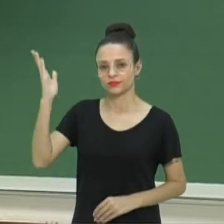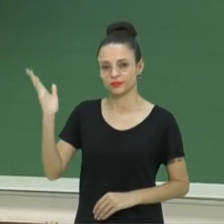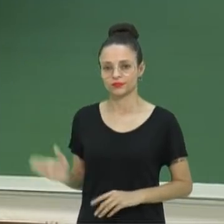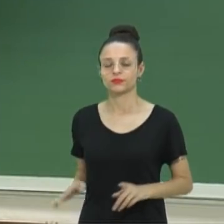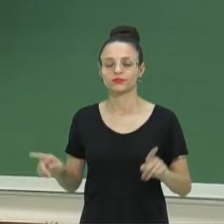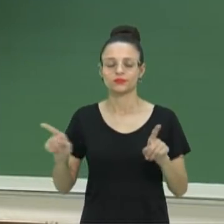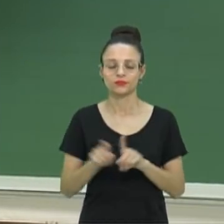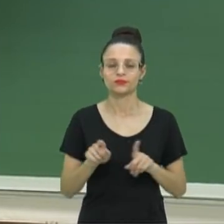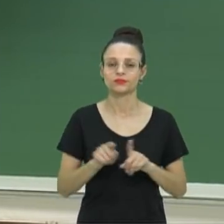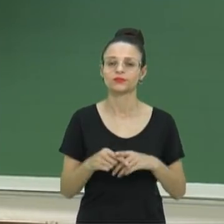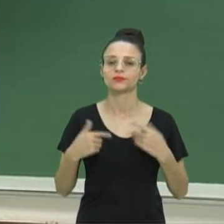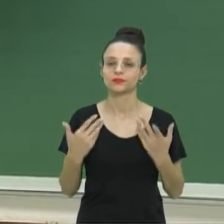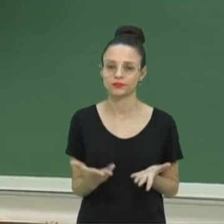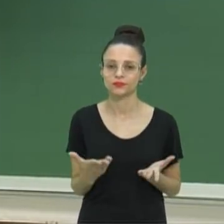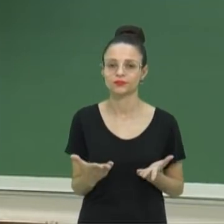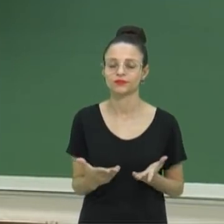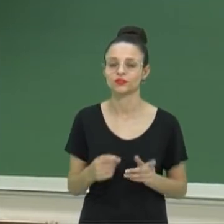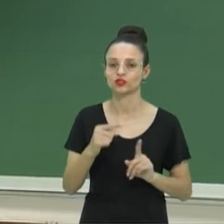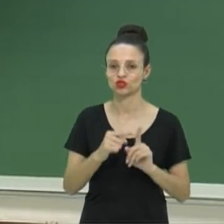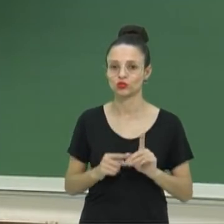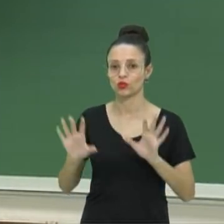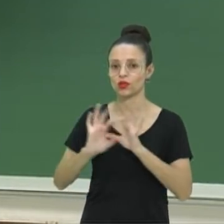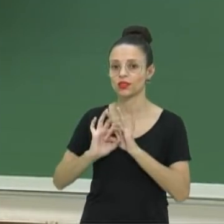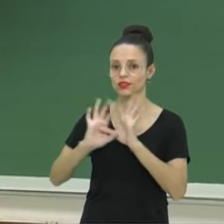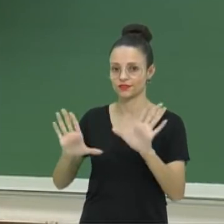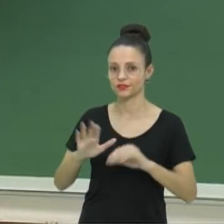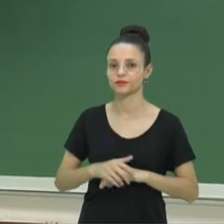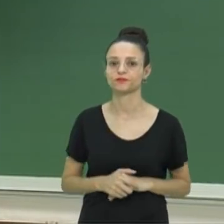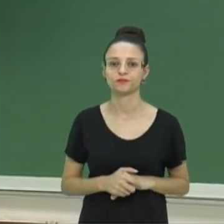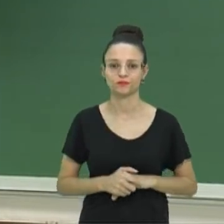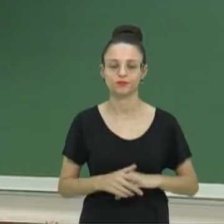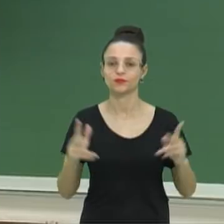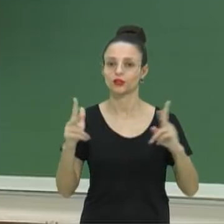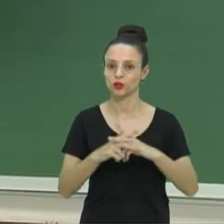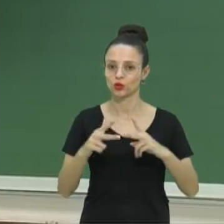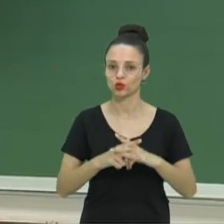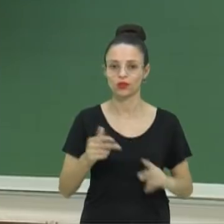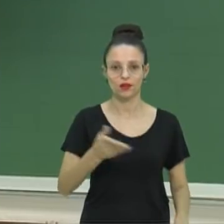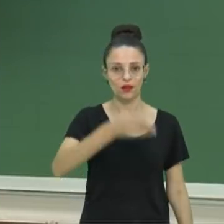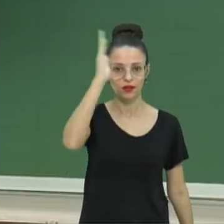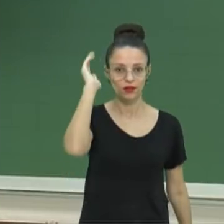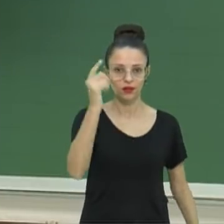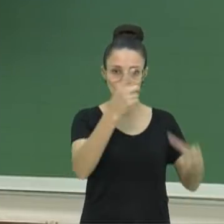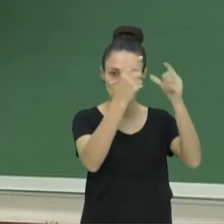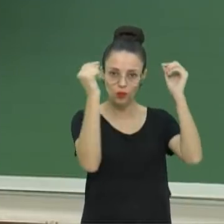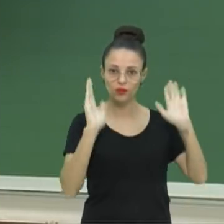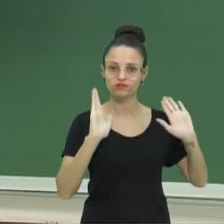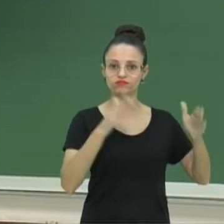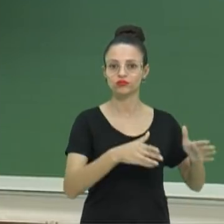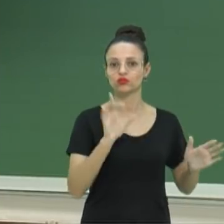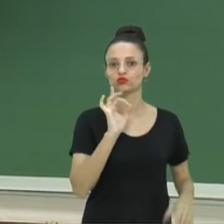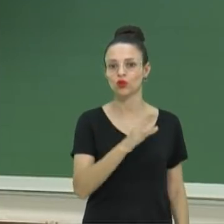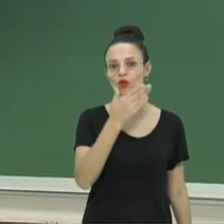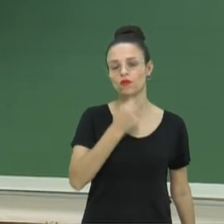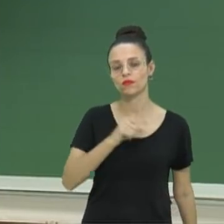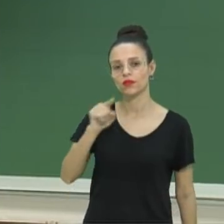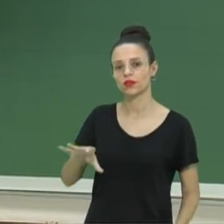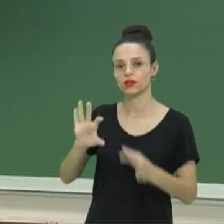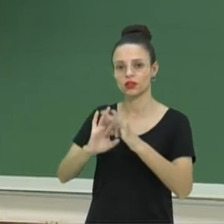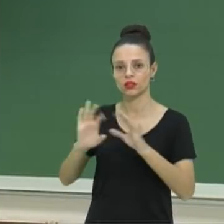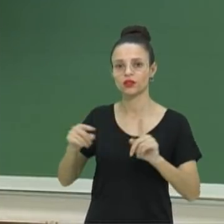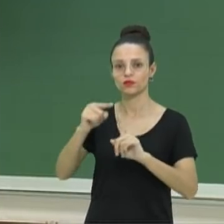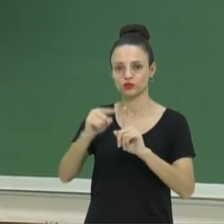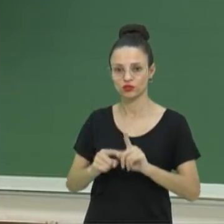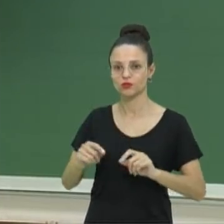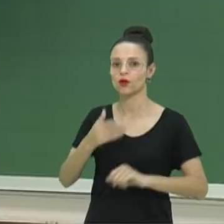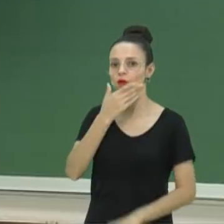colocada também no estilo livre, né? Então aqui são o wrestling greco-romana só masculino, estilo livre feminino